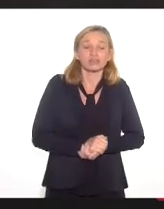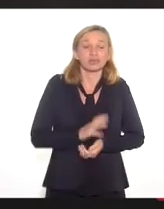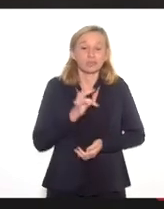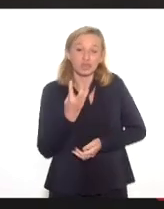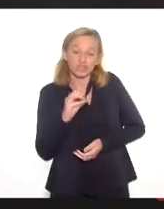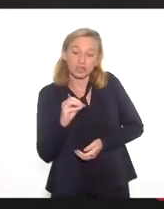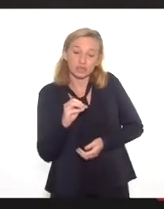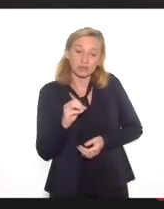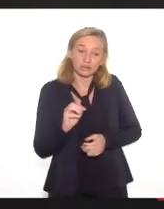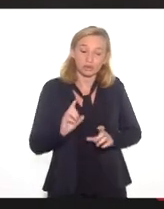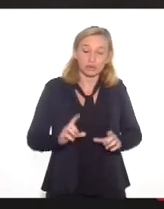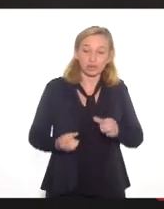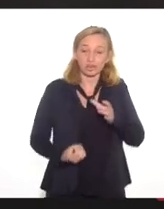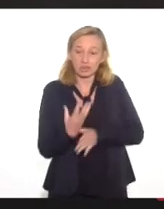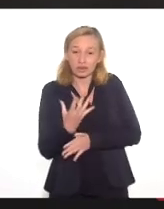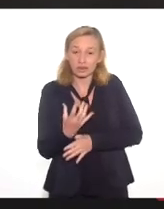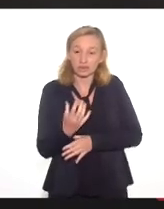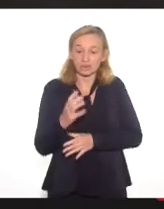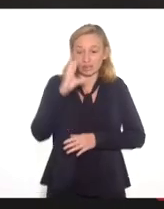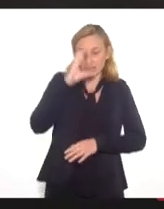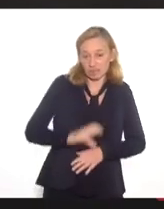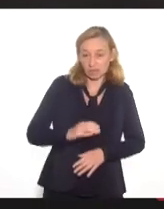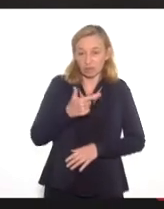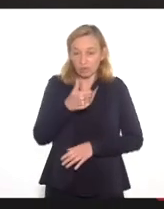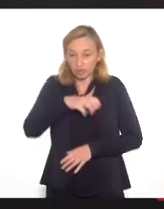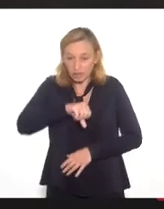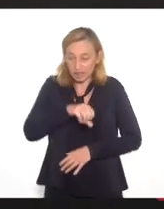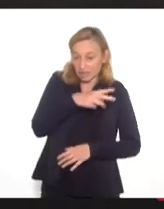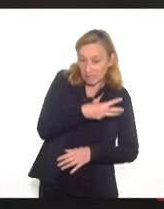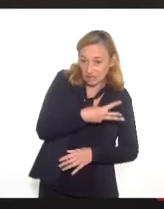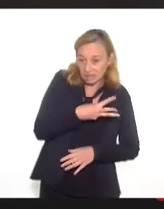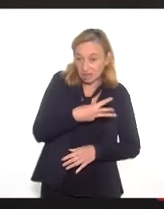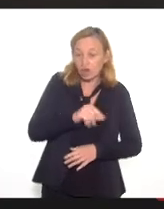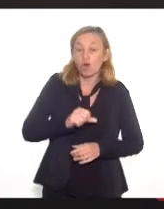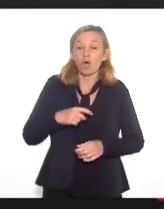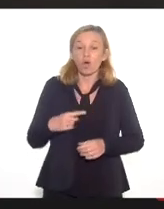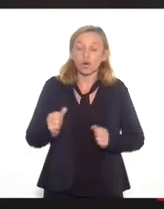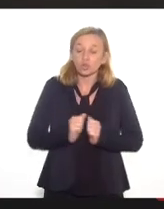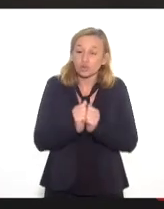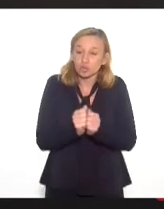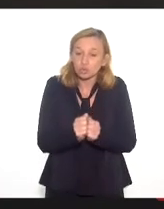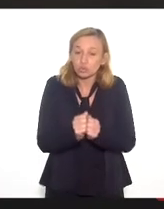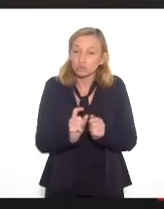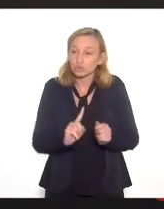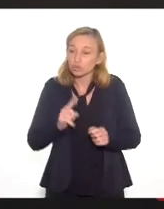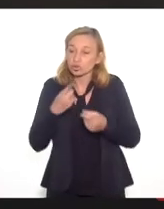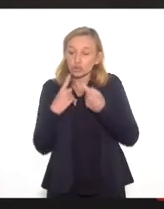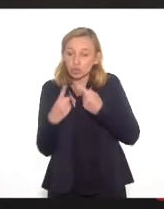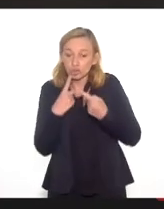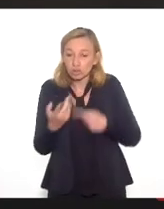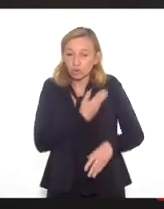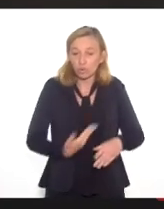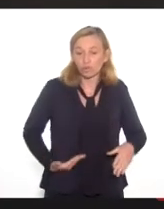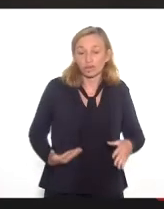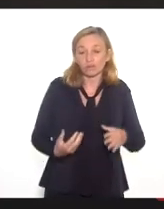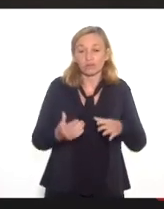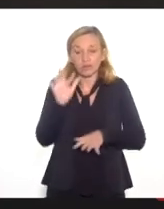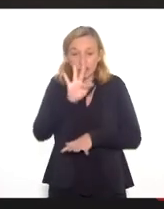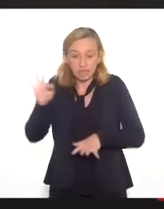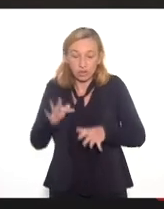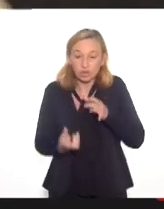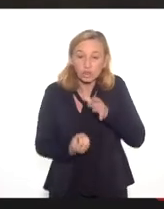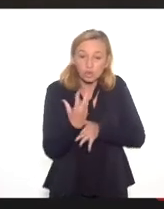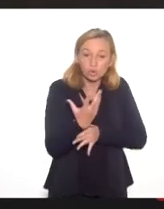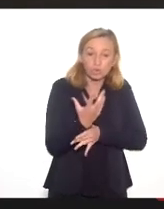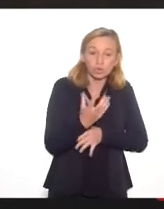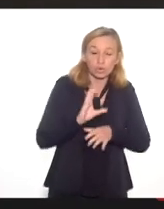a ação da cidadania em 93 onde a gente junto com as discussões com o governo federal criou-se o